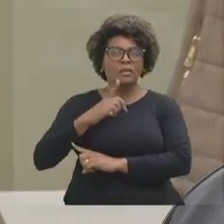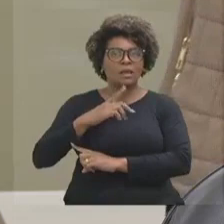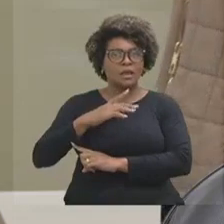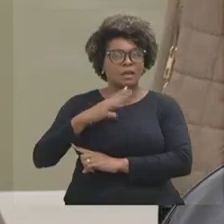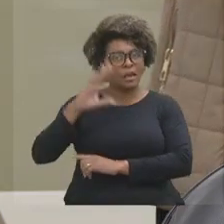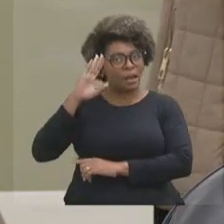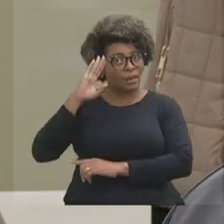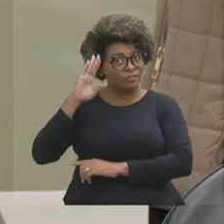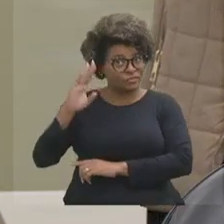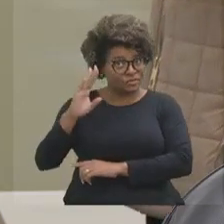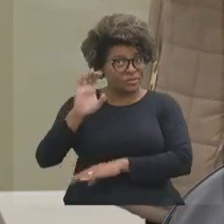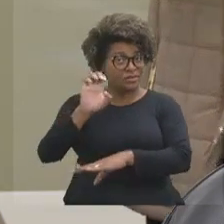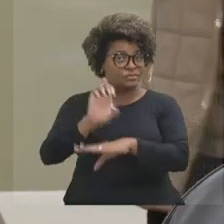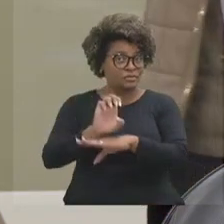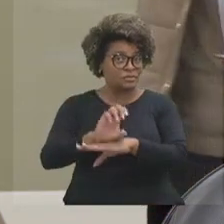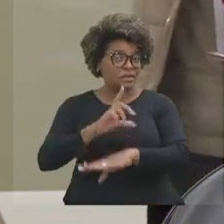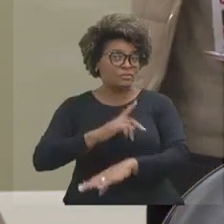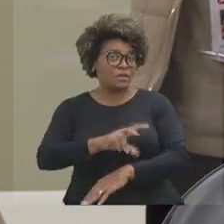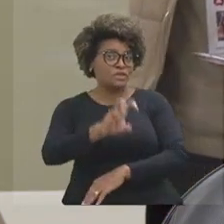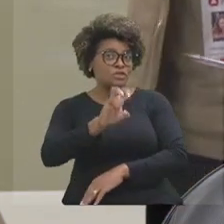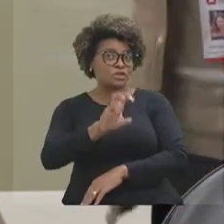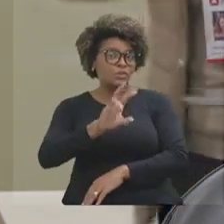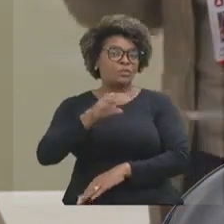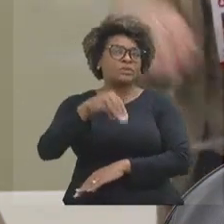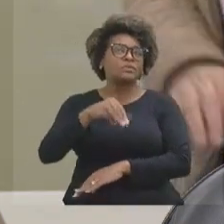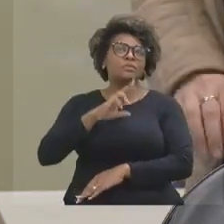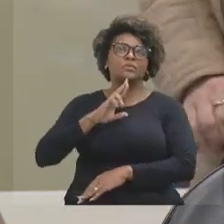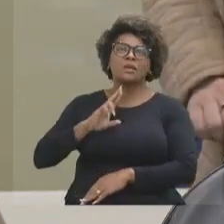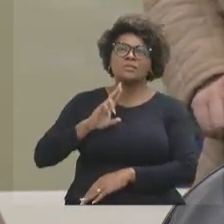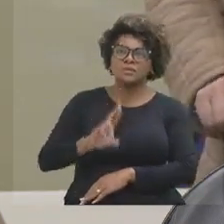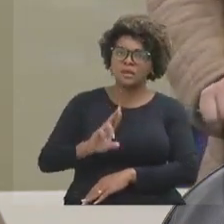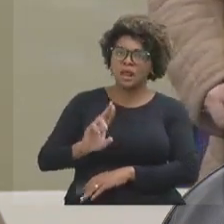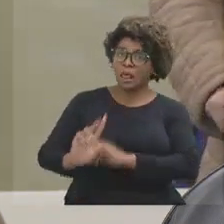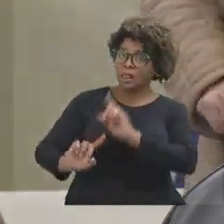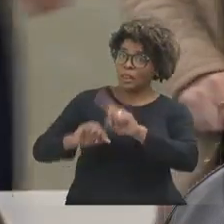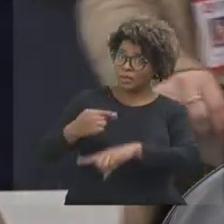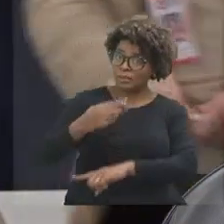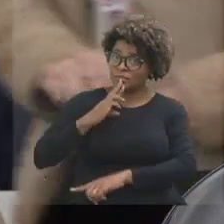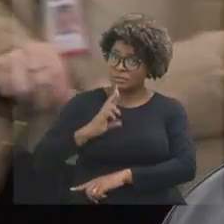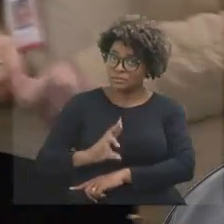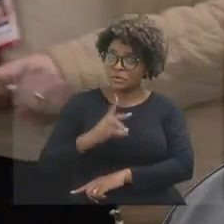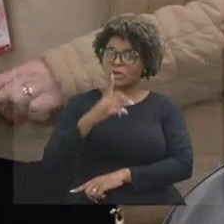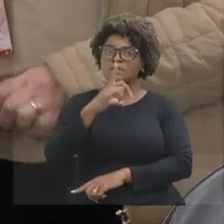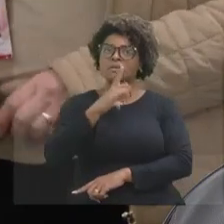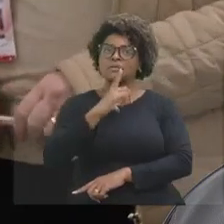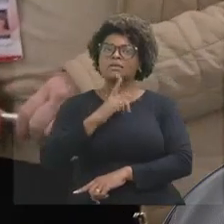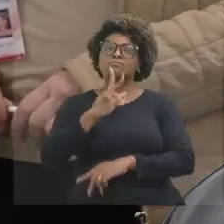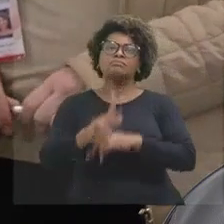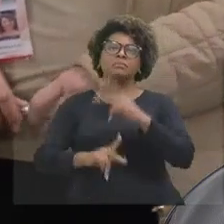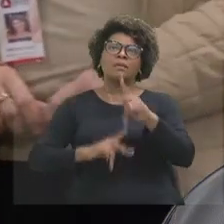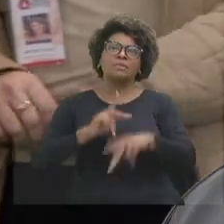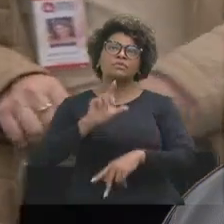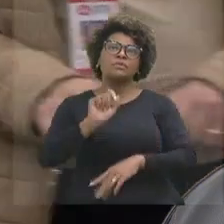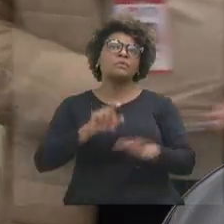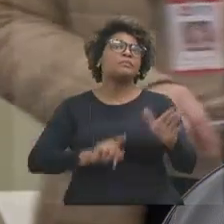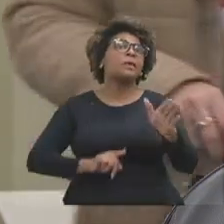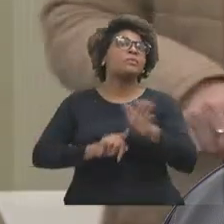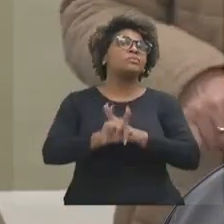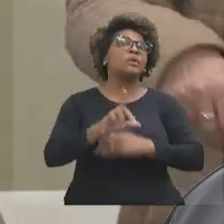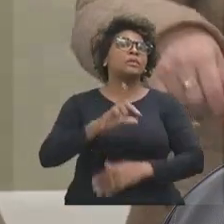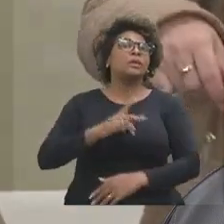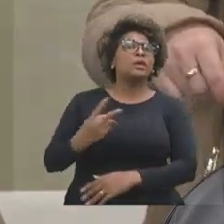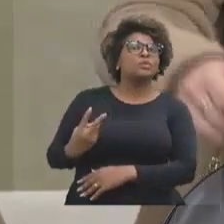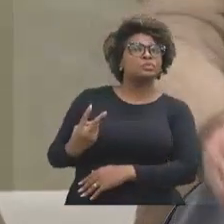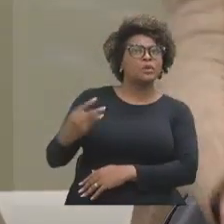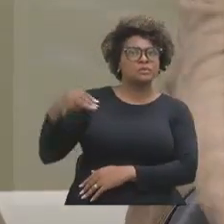Estadual dos explorado de cinco minutos para responder após a resposta da autoridade Estadual o interpelou explorar de dois minutos